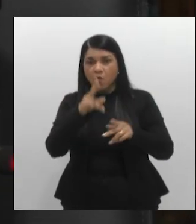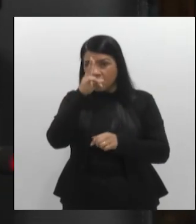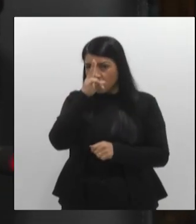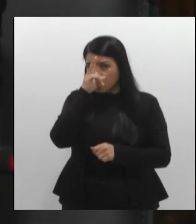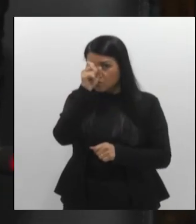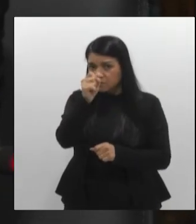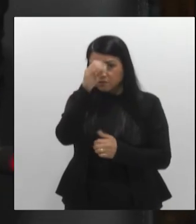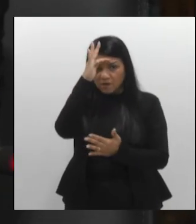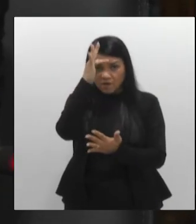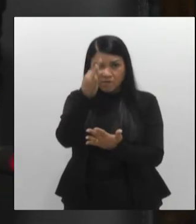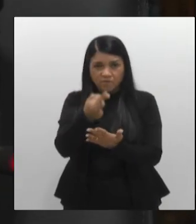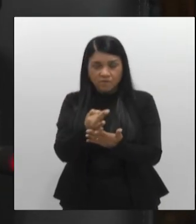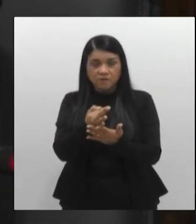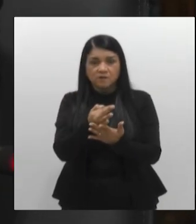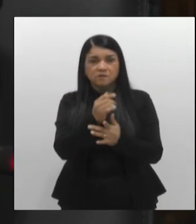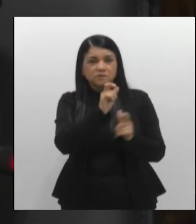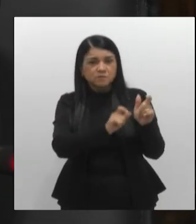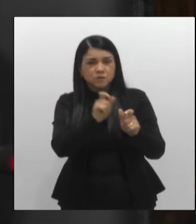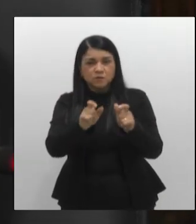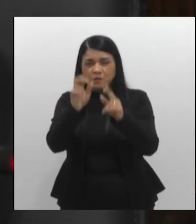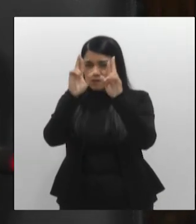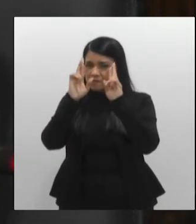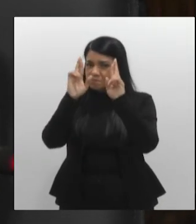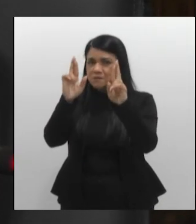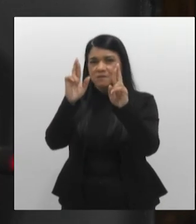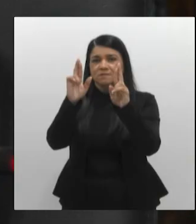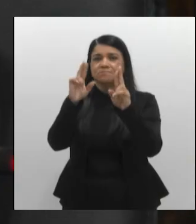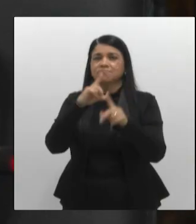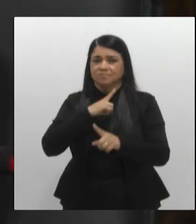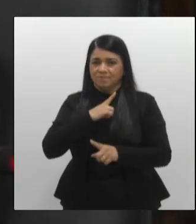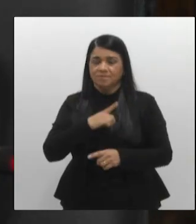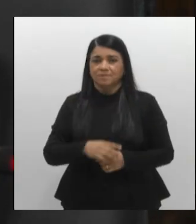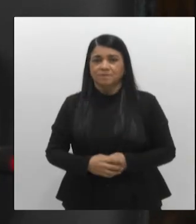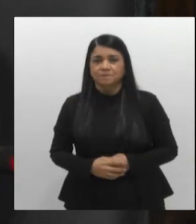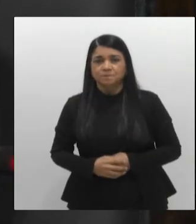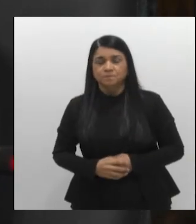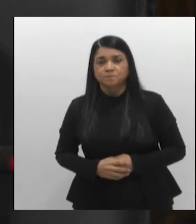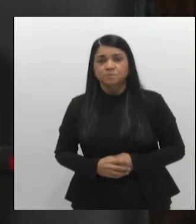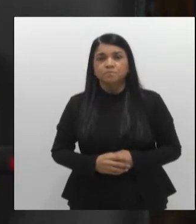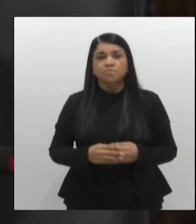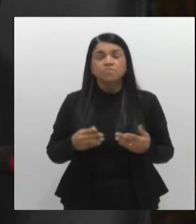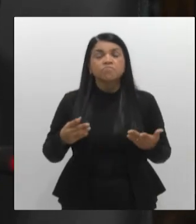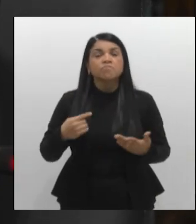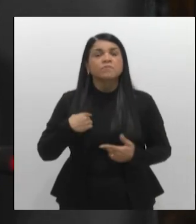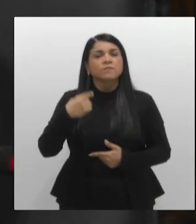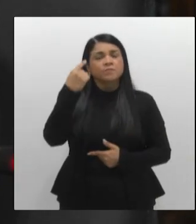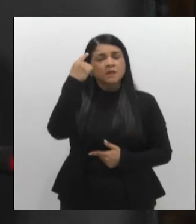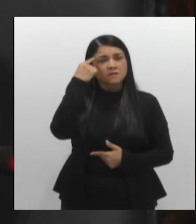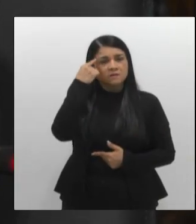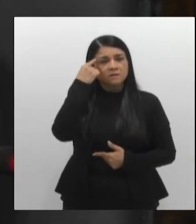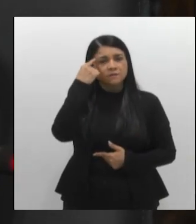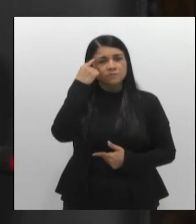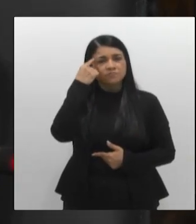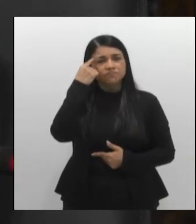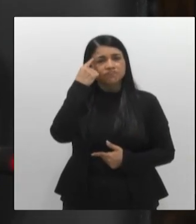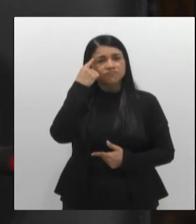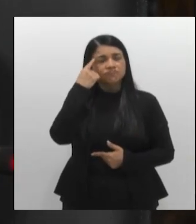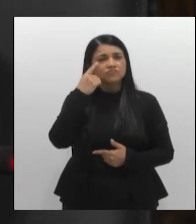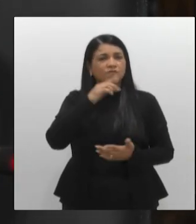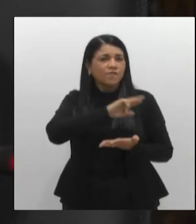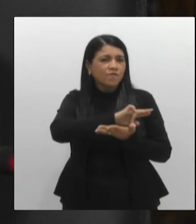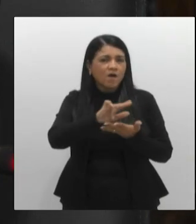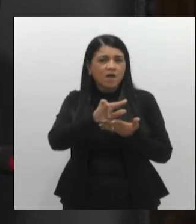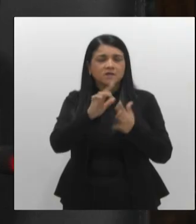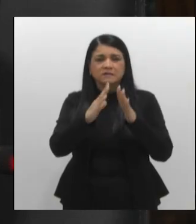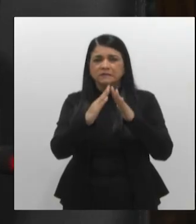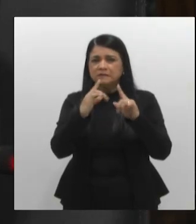a fé de tanta gente, a esperança de tanta gente. Pensemos também nas tantas igrejas